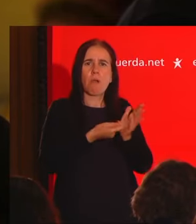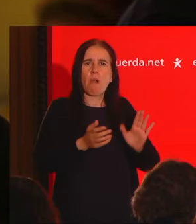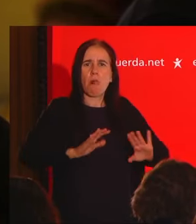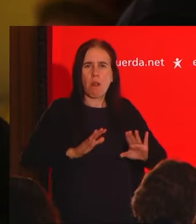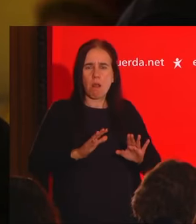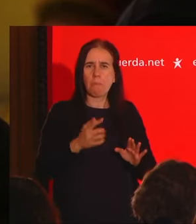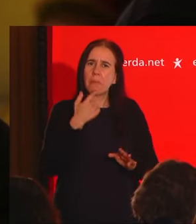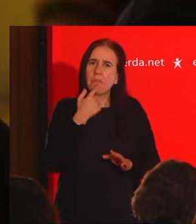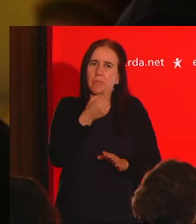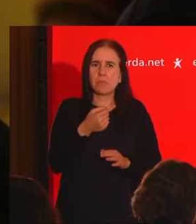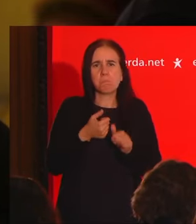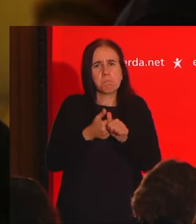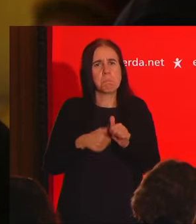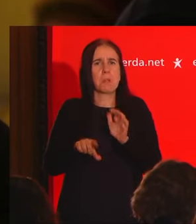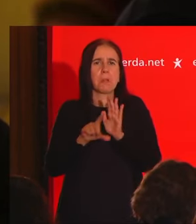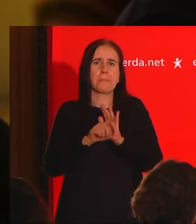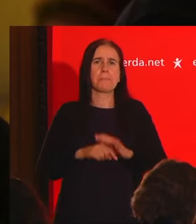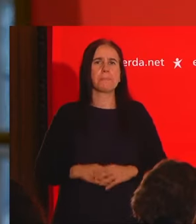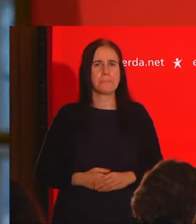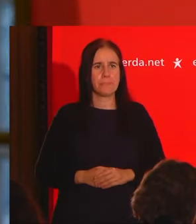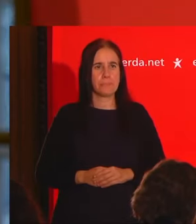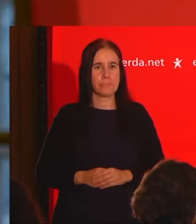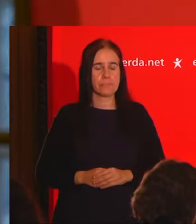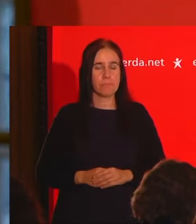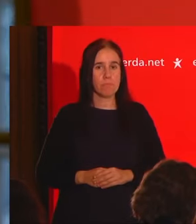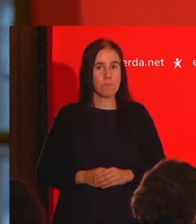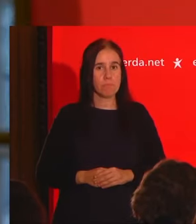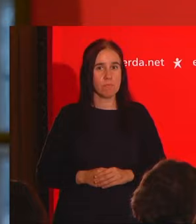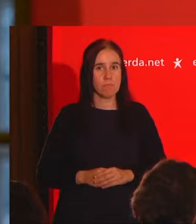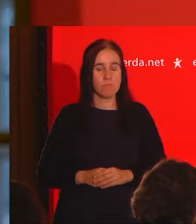assim dizer que cumpriu a lei.